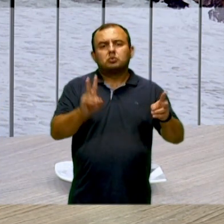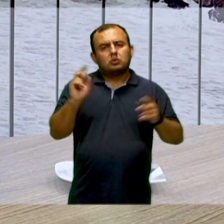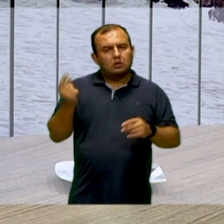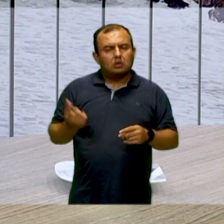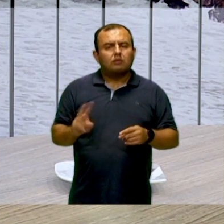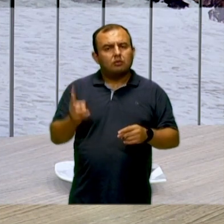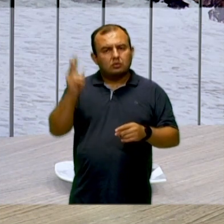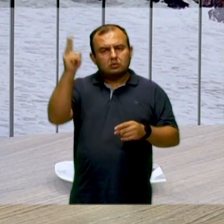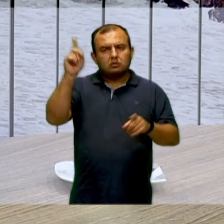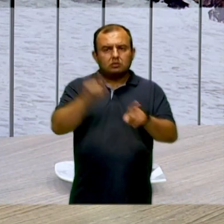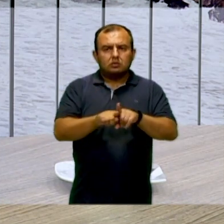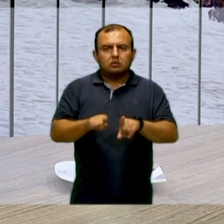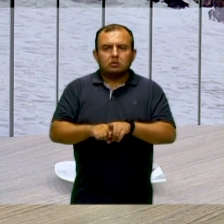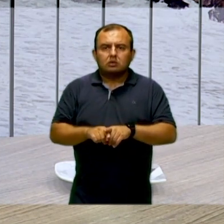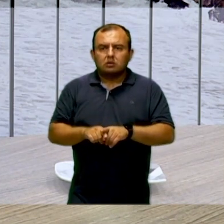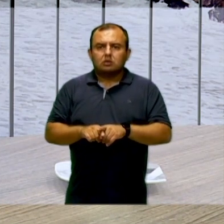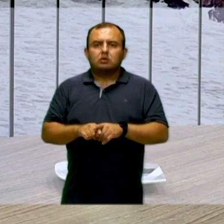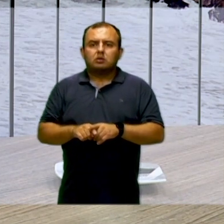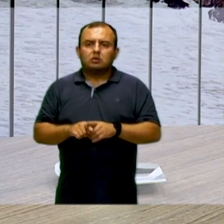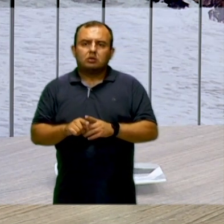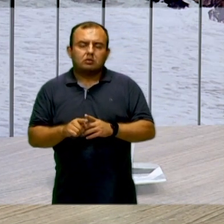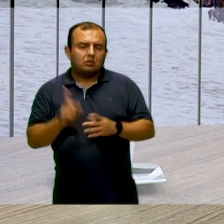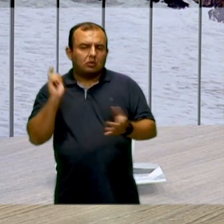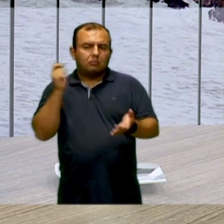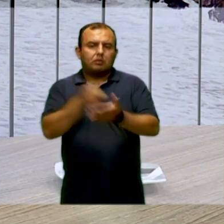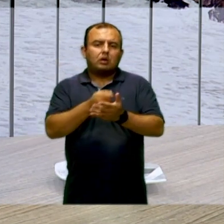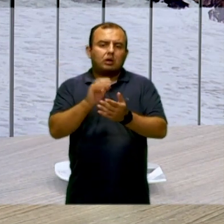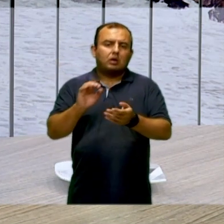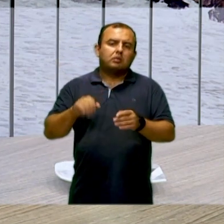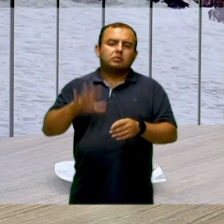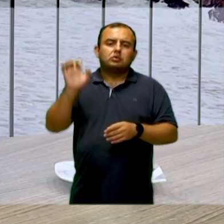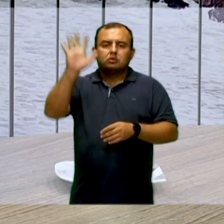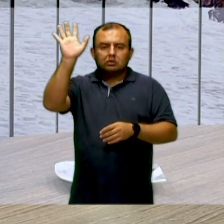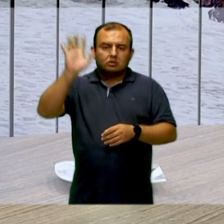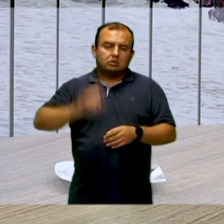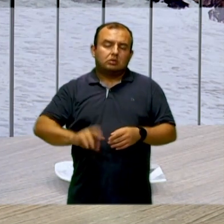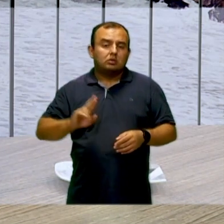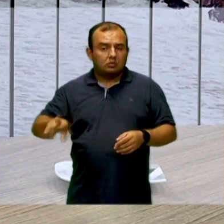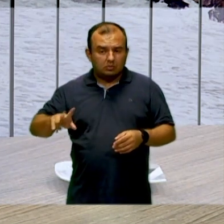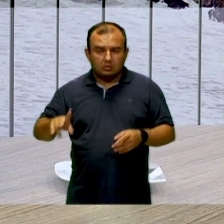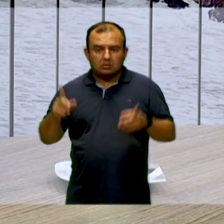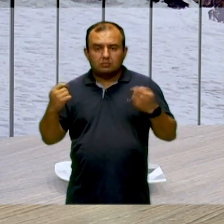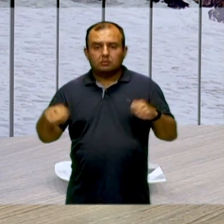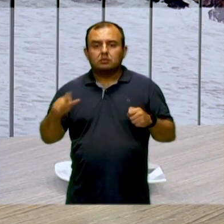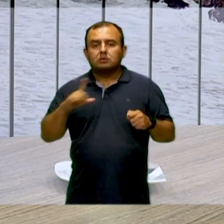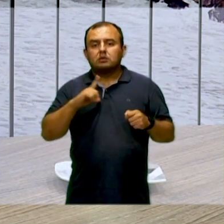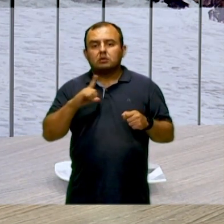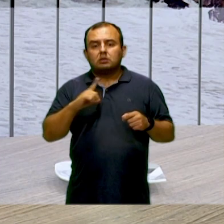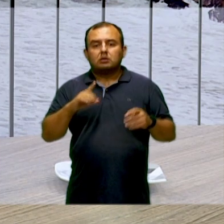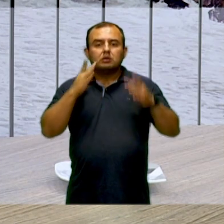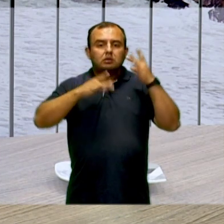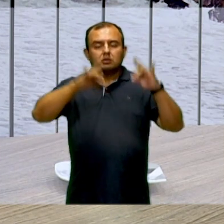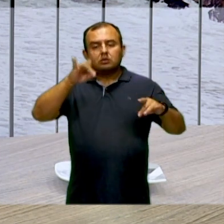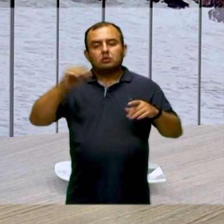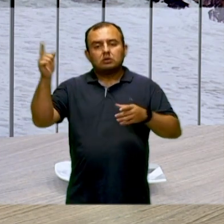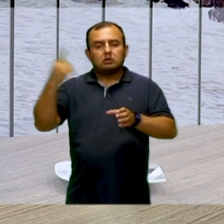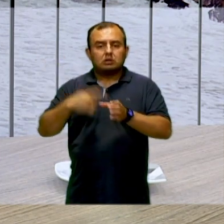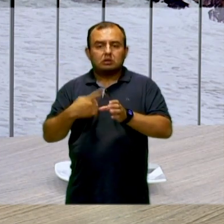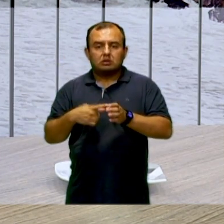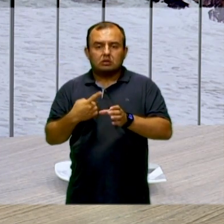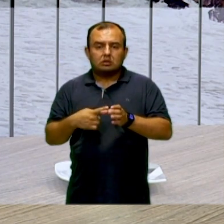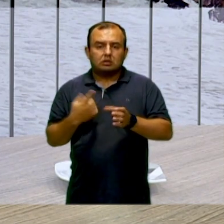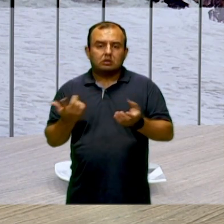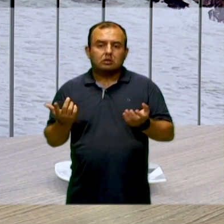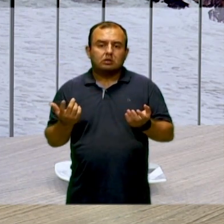valorizado. Eu não estou dizendo que é para engrossar o caldo e cobrar mais caro de quem é daqui, não é. Mas a gente recebe peças de outras cidades que não são